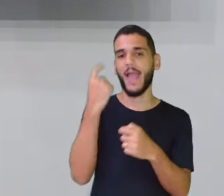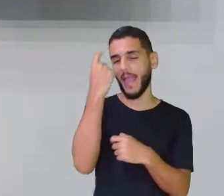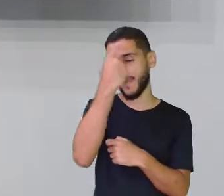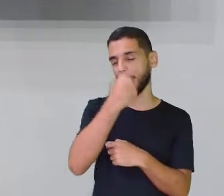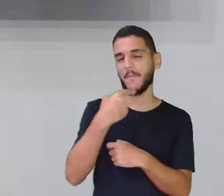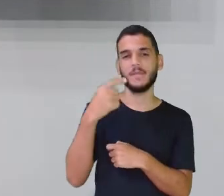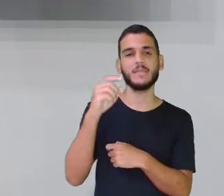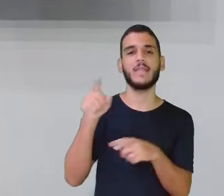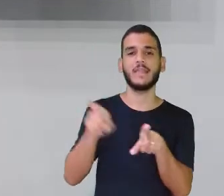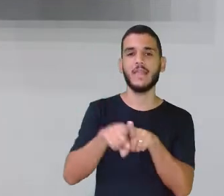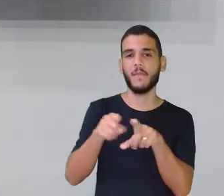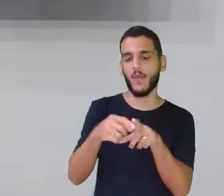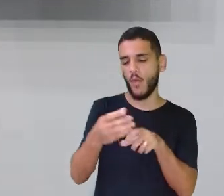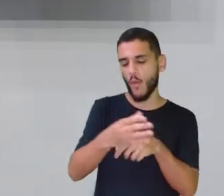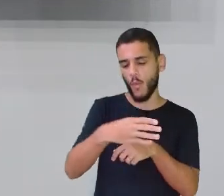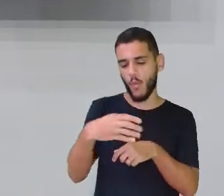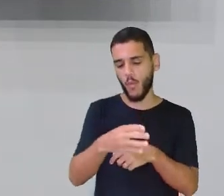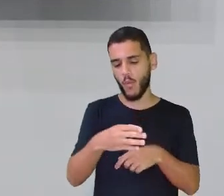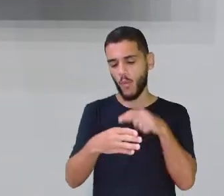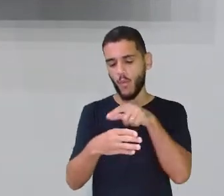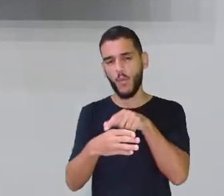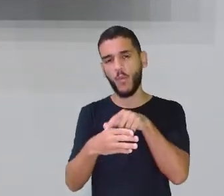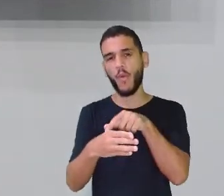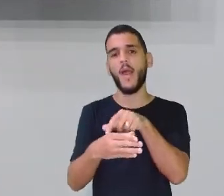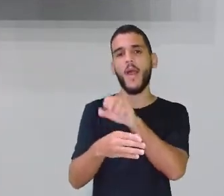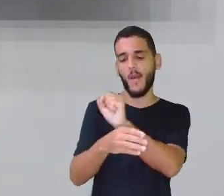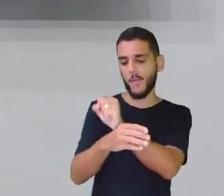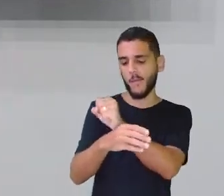caso desse polvo em específico, ele tem essas